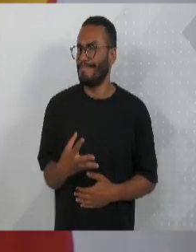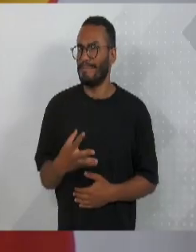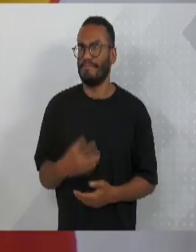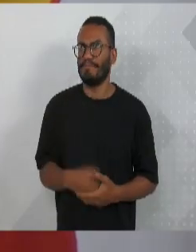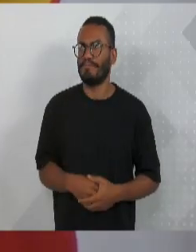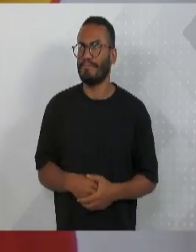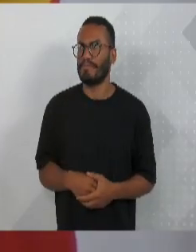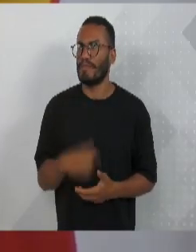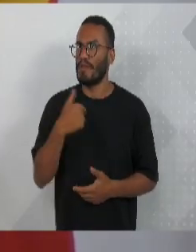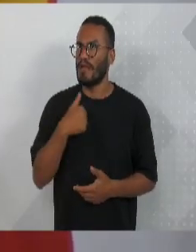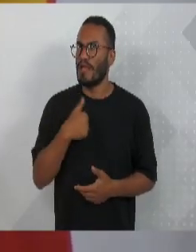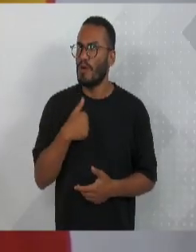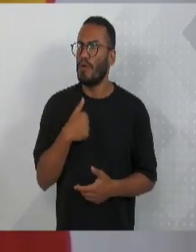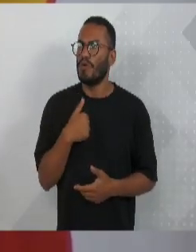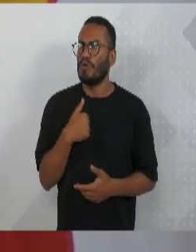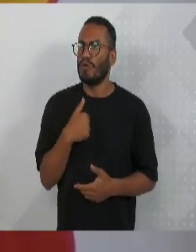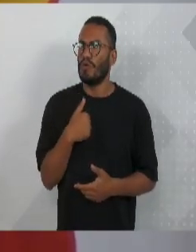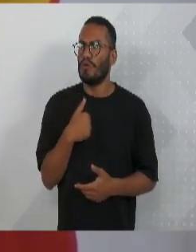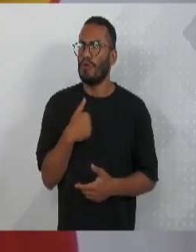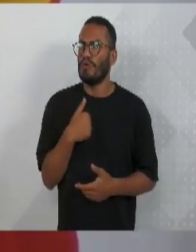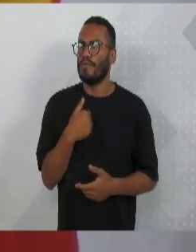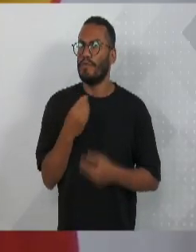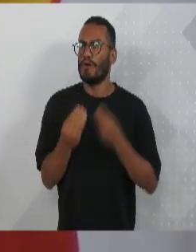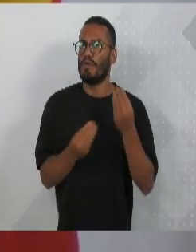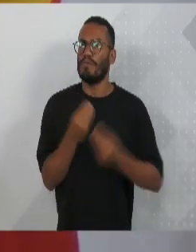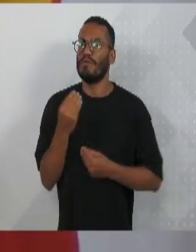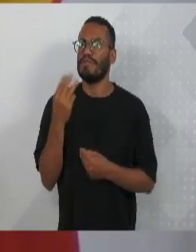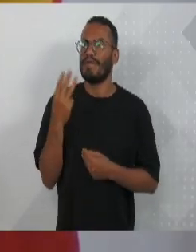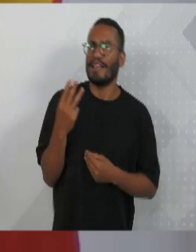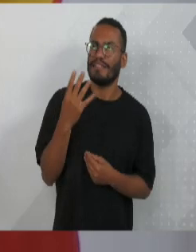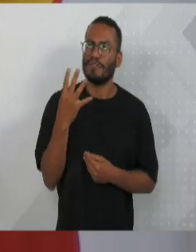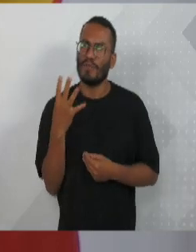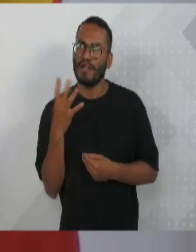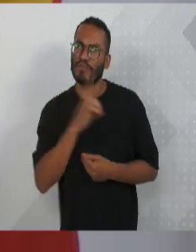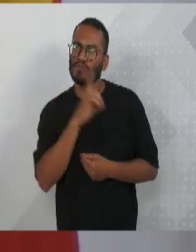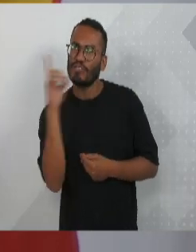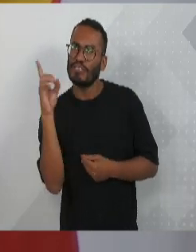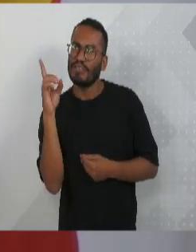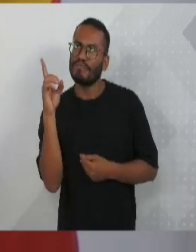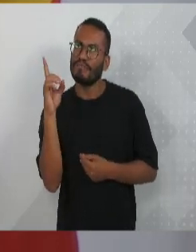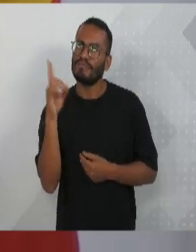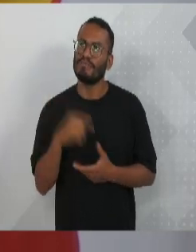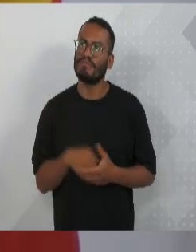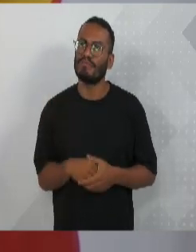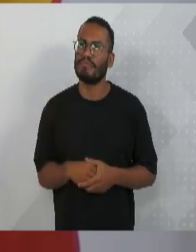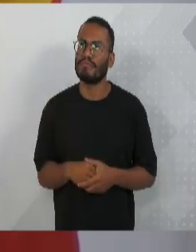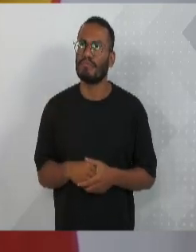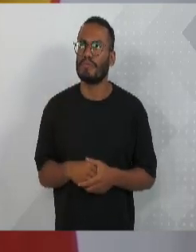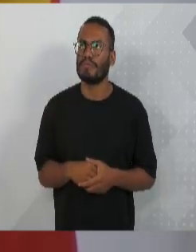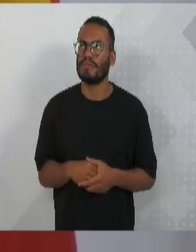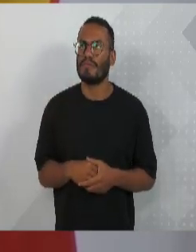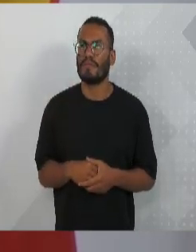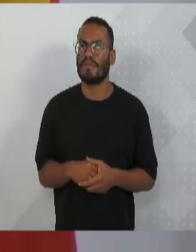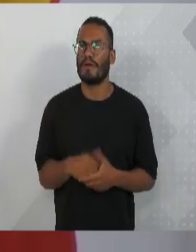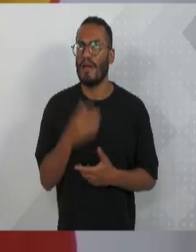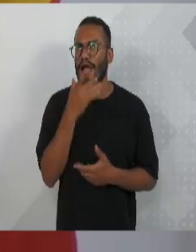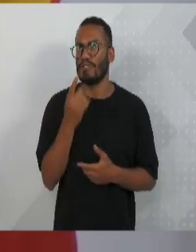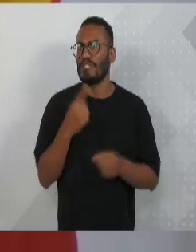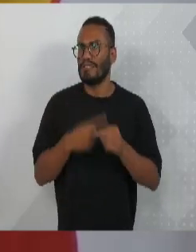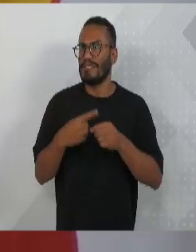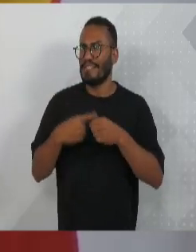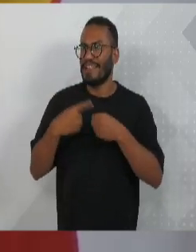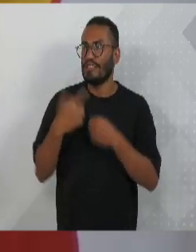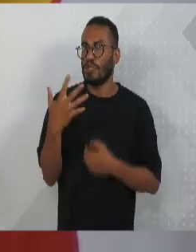tá eu levei assim uma foi assim três quatro dias tá que foi assim Acho que a cidade